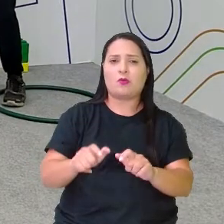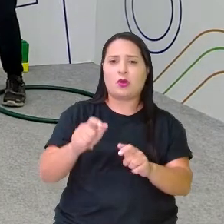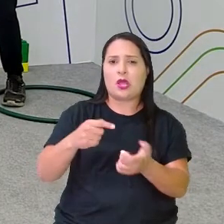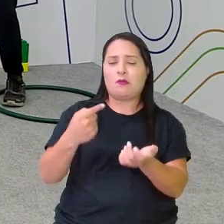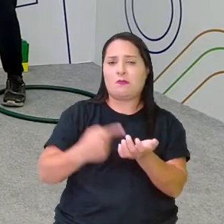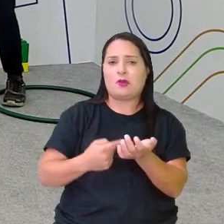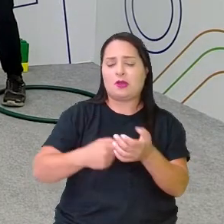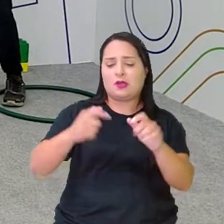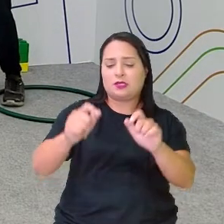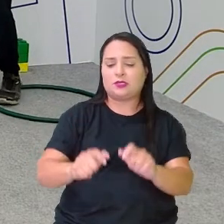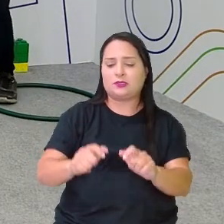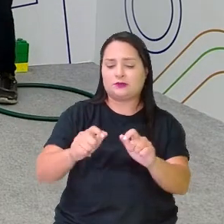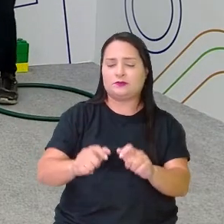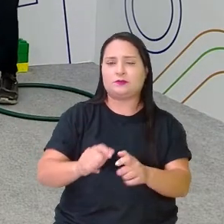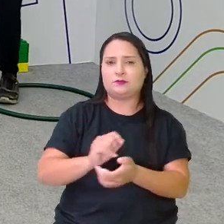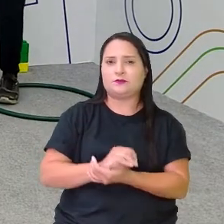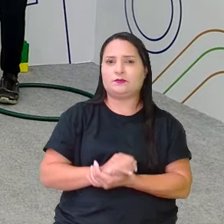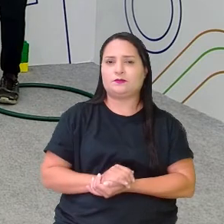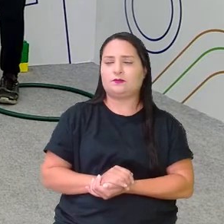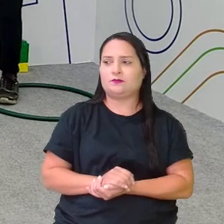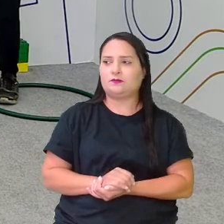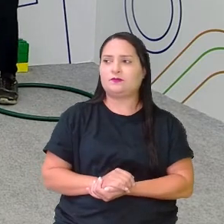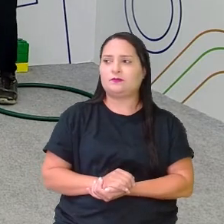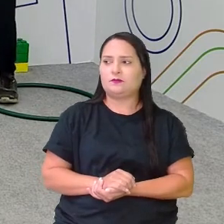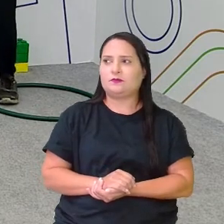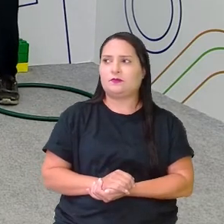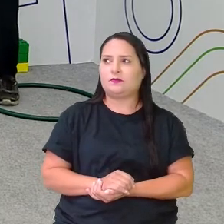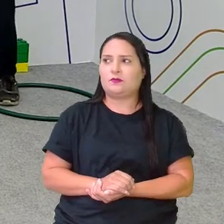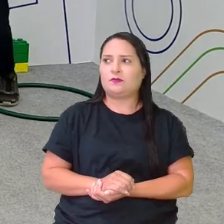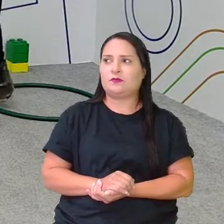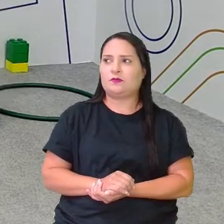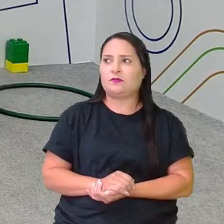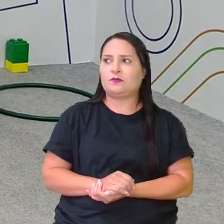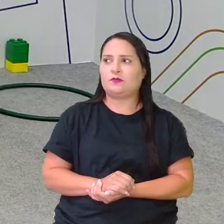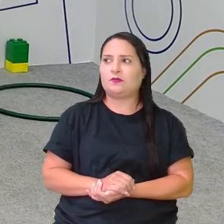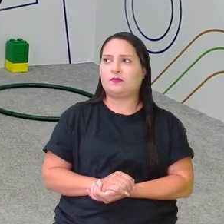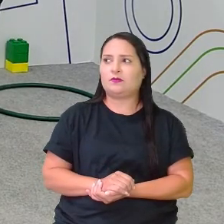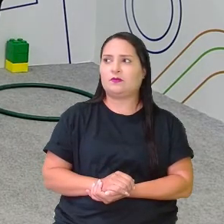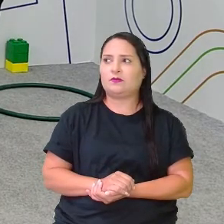ó. Aqui fica melhor para enxergar. Então vocês podem